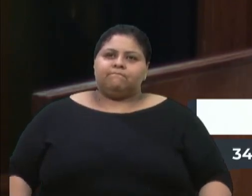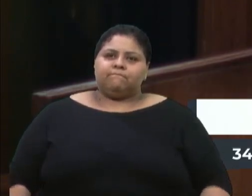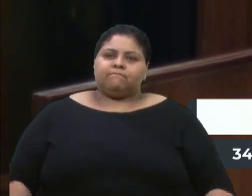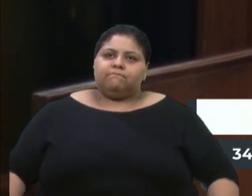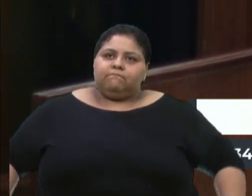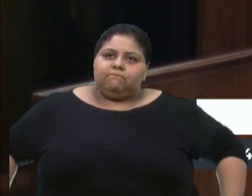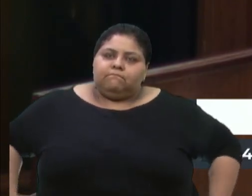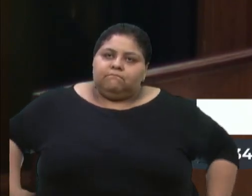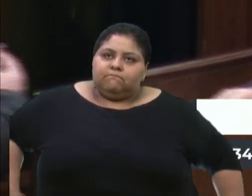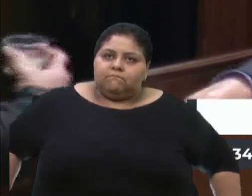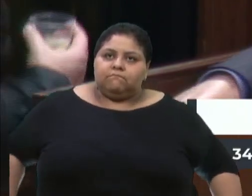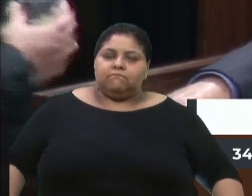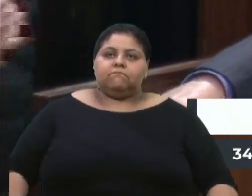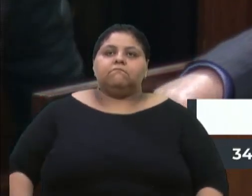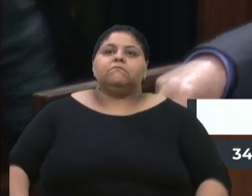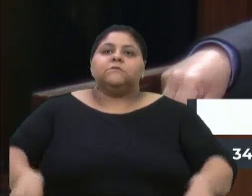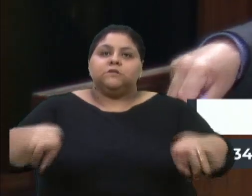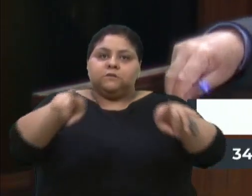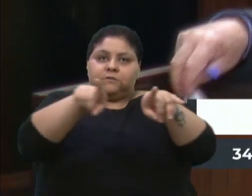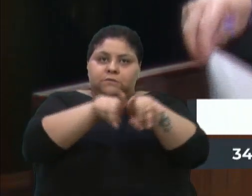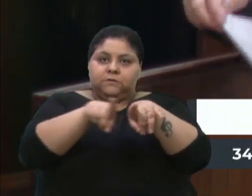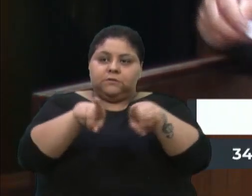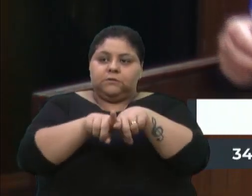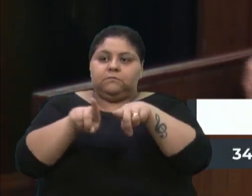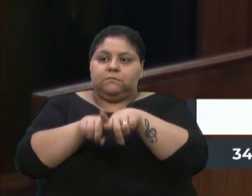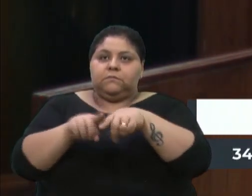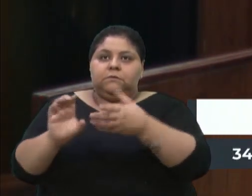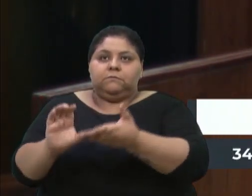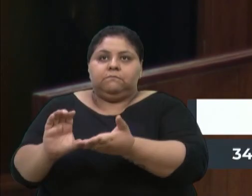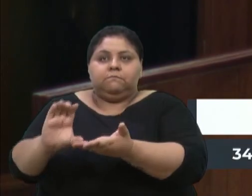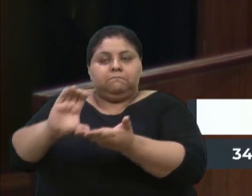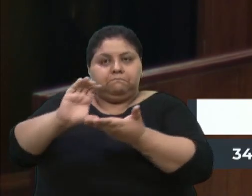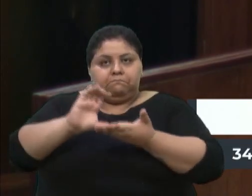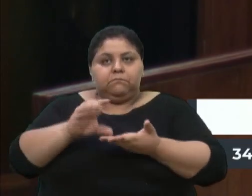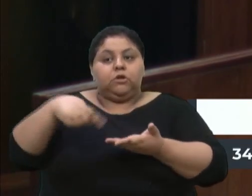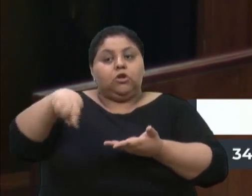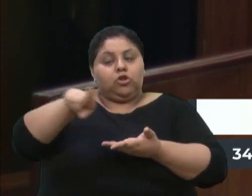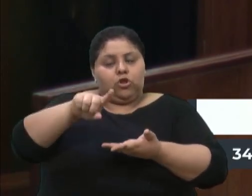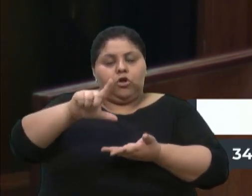E aí também nos investimentos nós temos